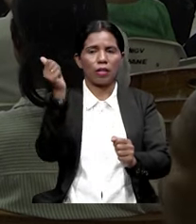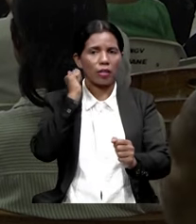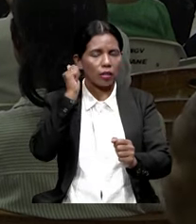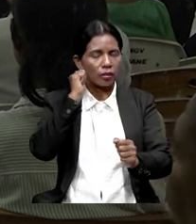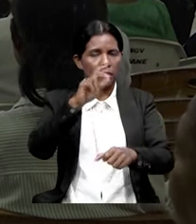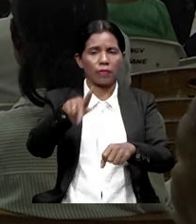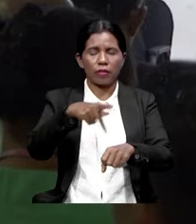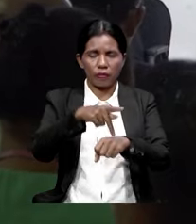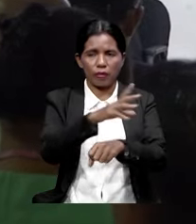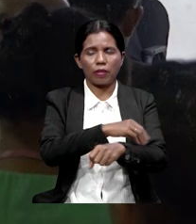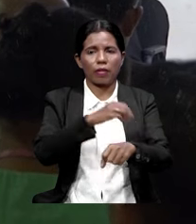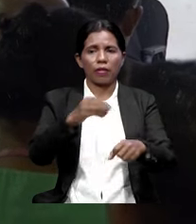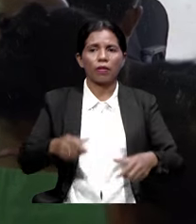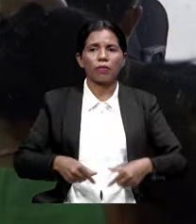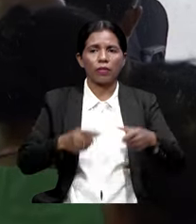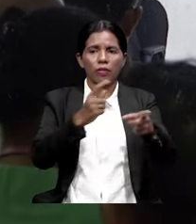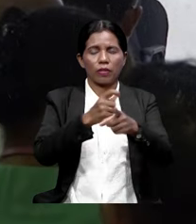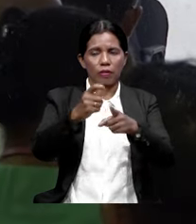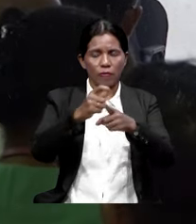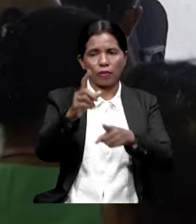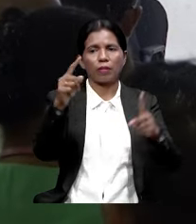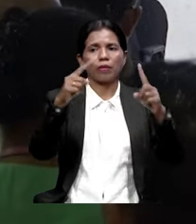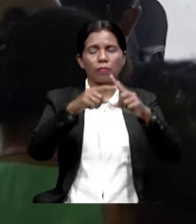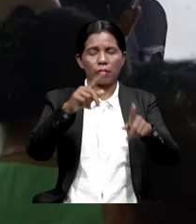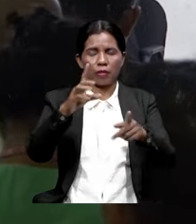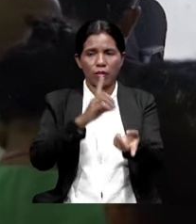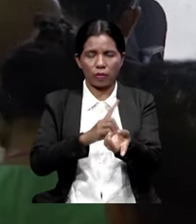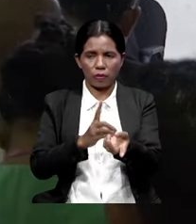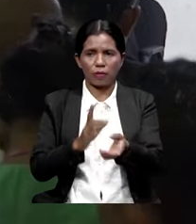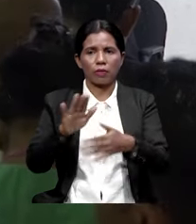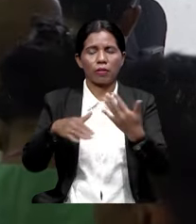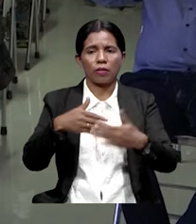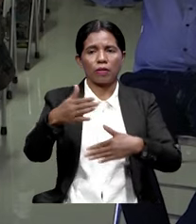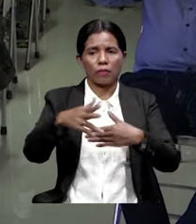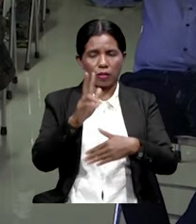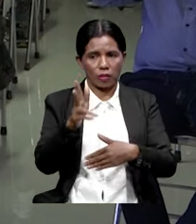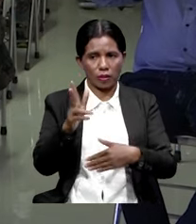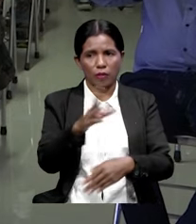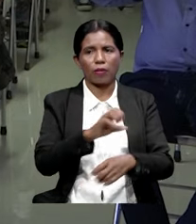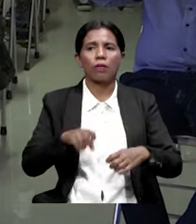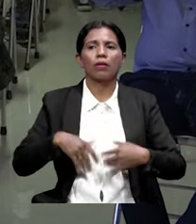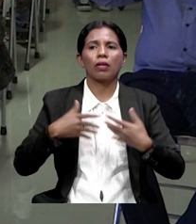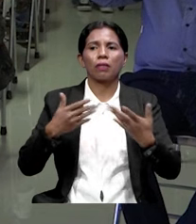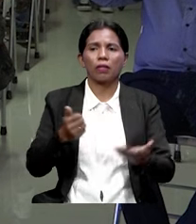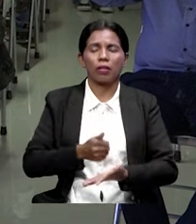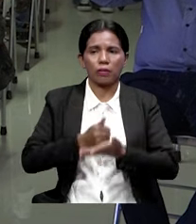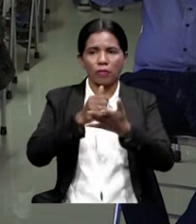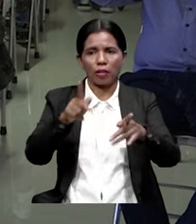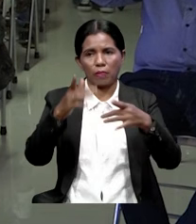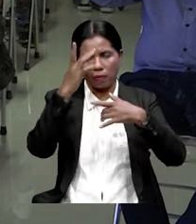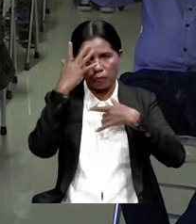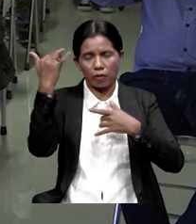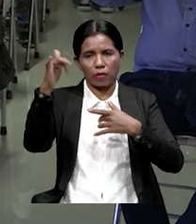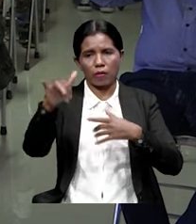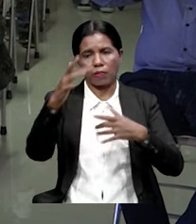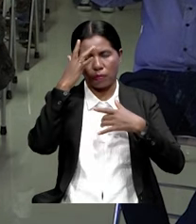Care Network, a rufo treinamento intensivo para pessoal saúde sira basic tolonuru, o ensama que tu atende paciente sira ne beijo